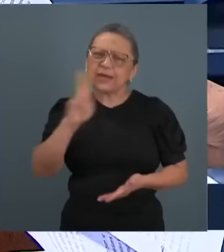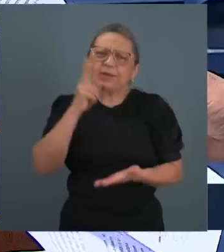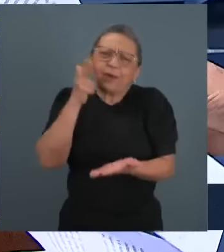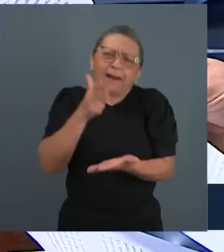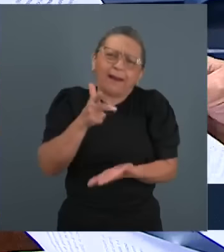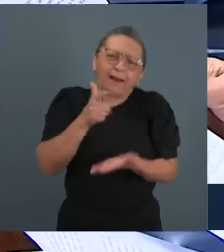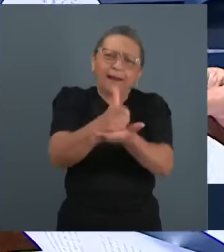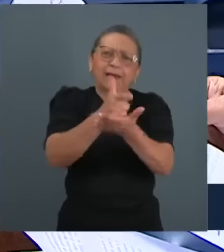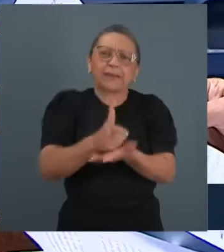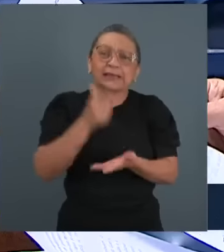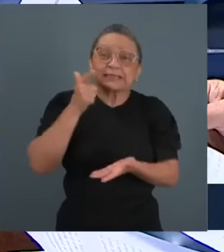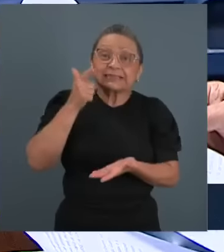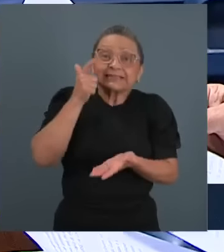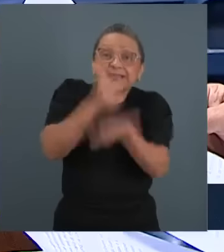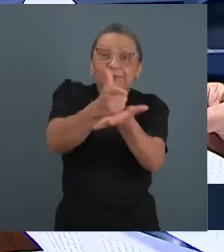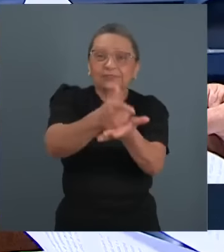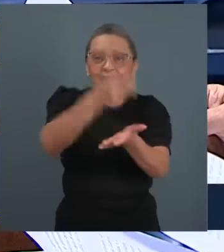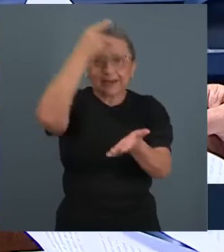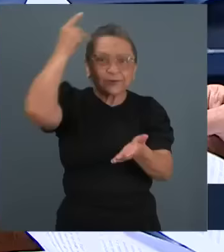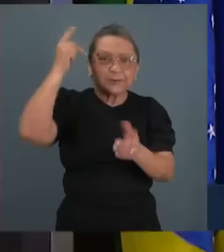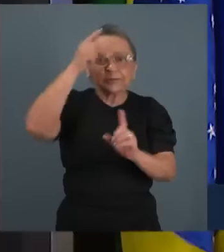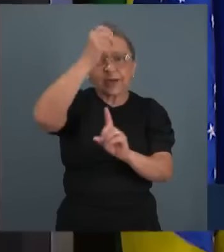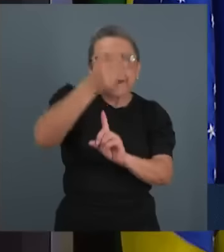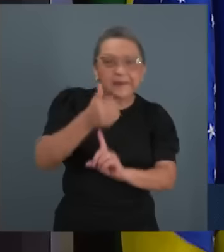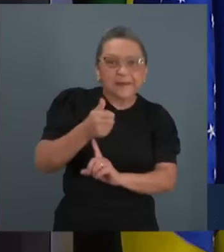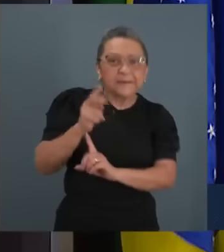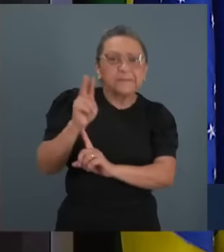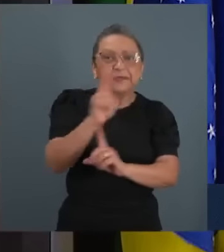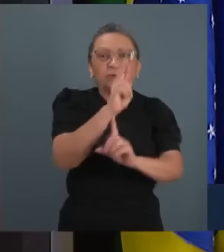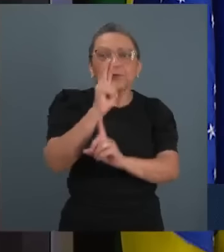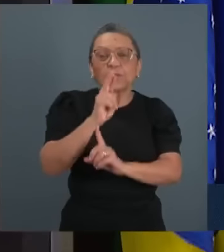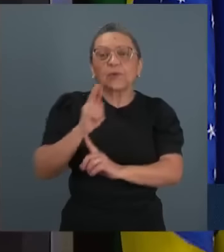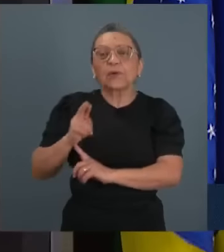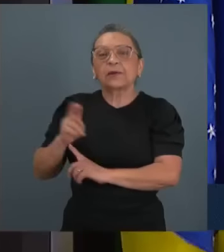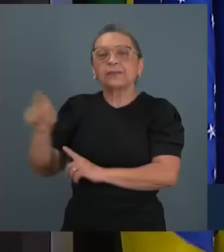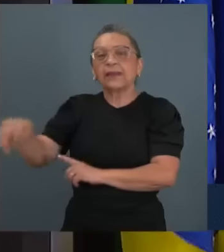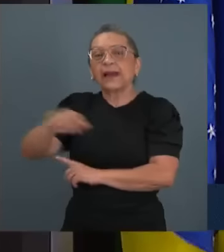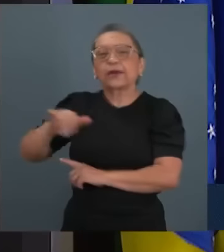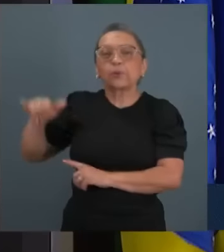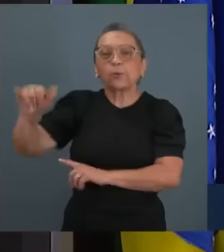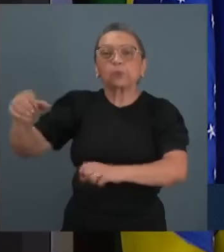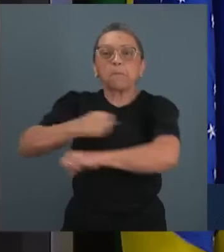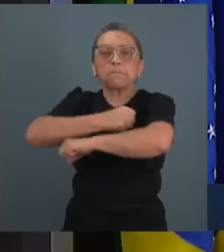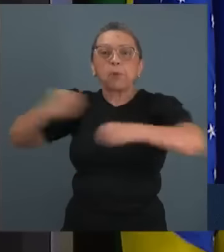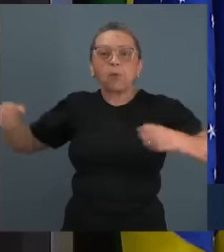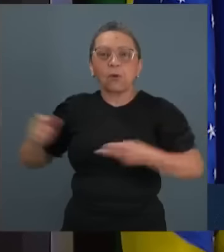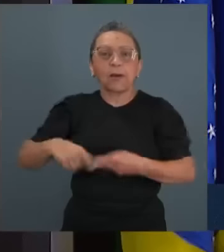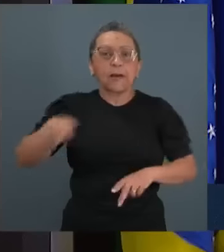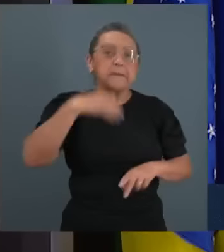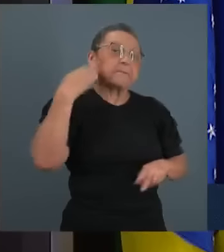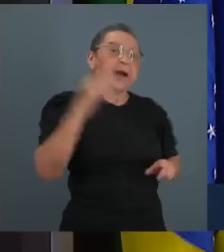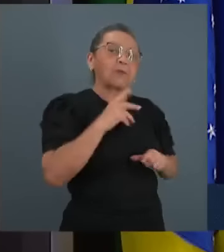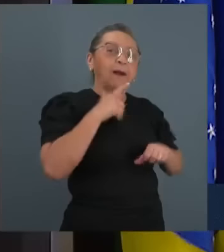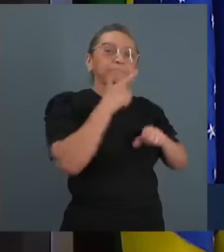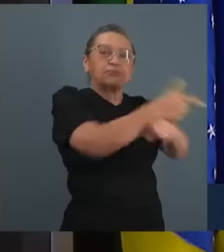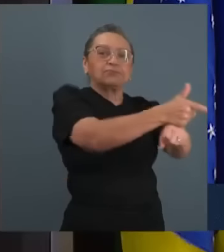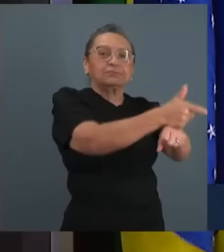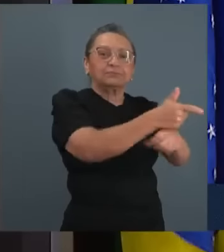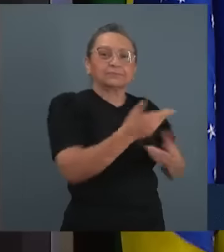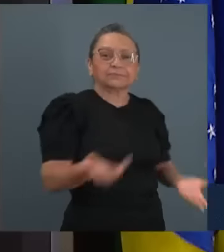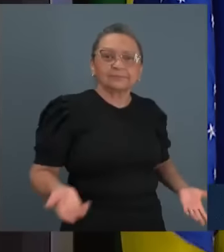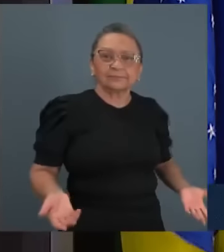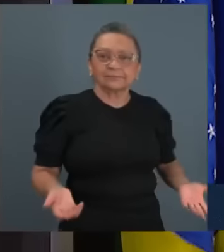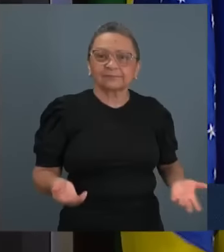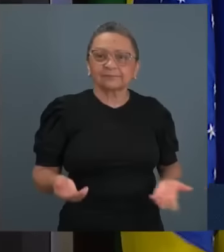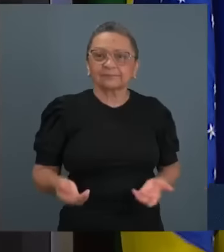que sequestraram embaixadores, que explodiram aeroportos, que assaltaram bancos,